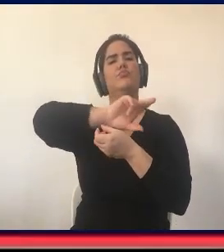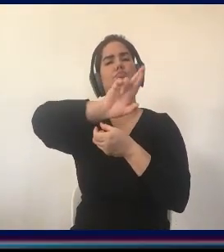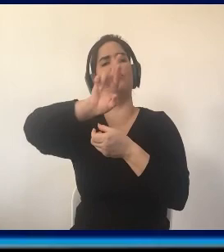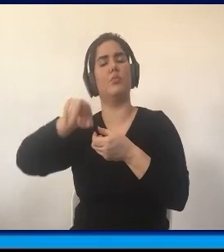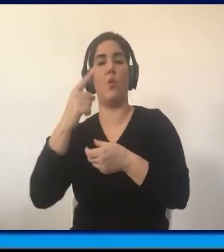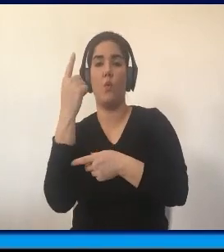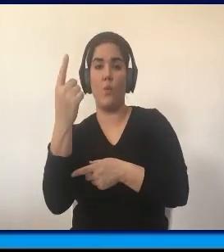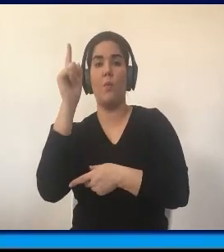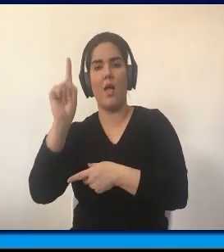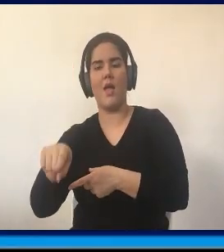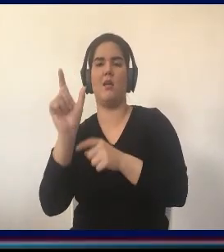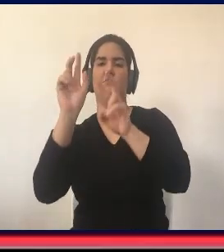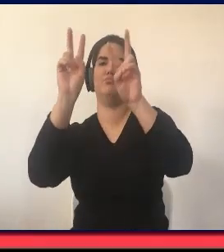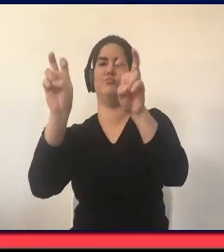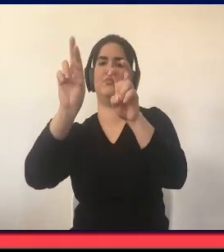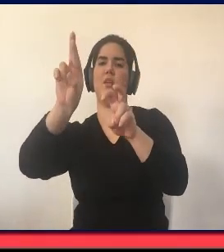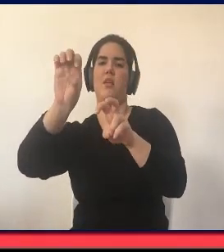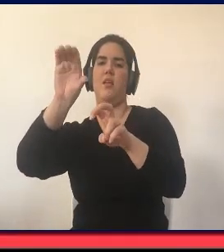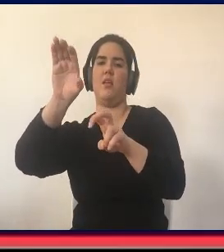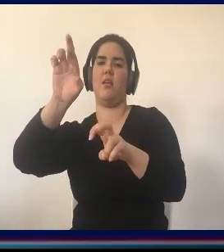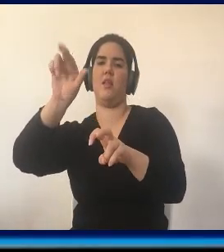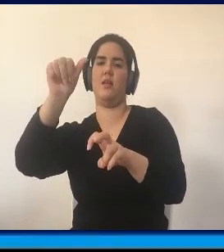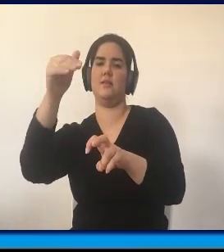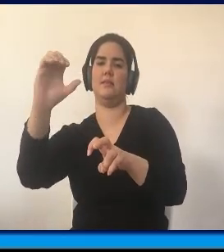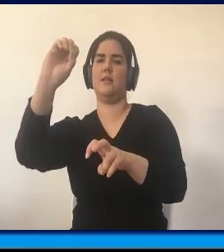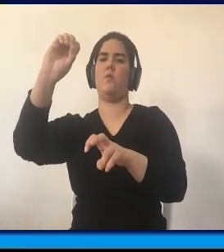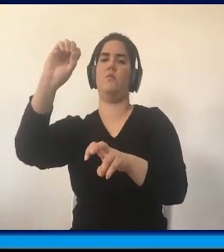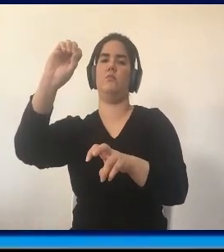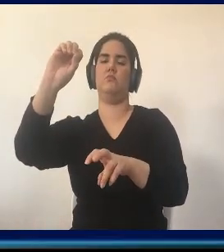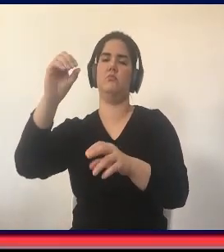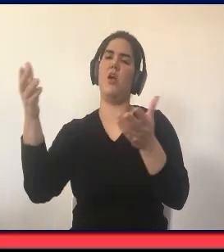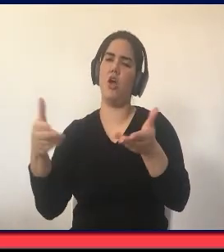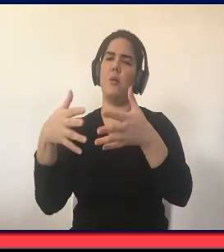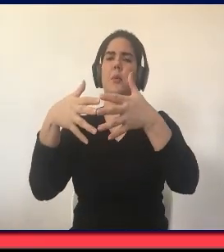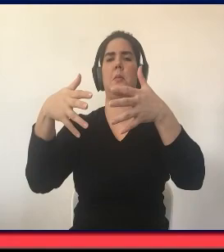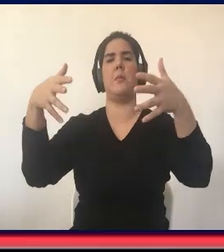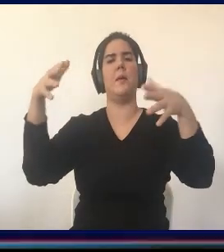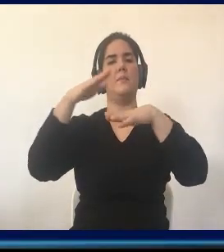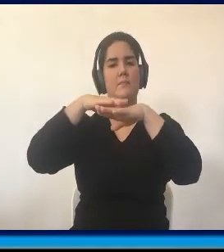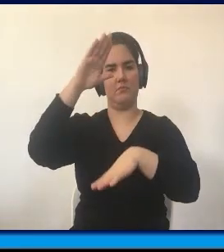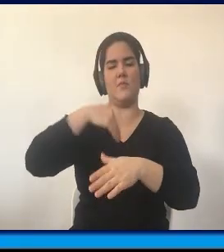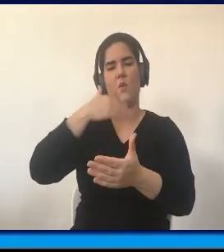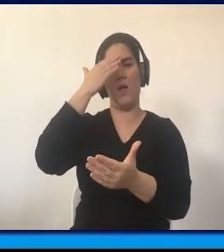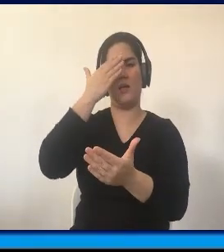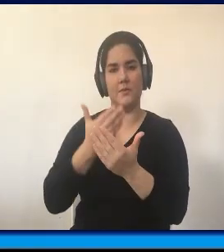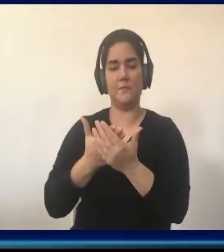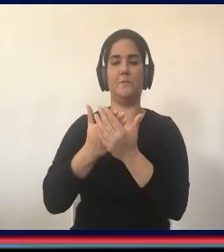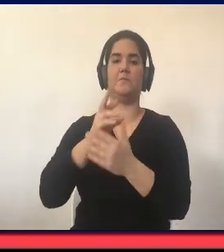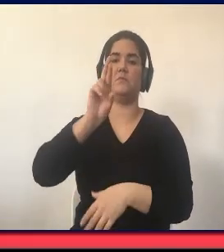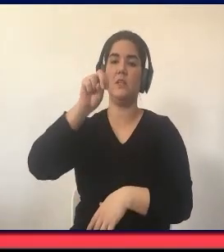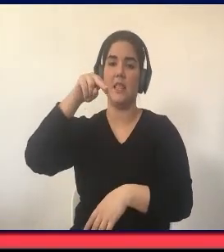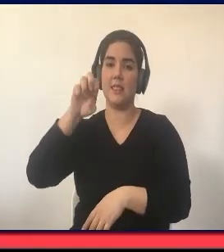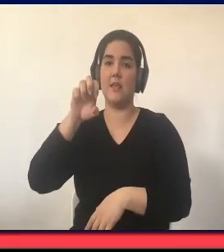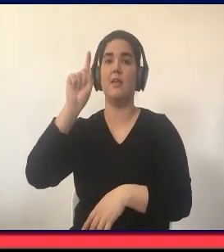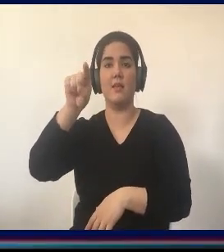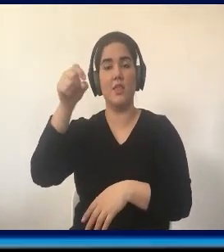nicho específico. Mas assim, está crescendo cada vez mais, eu acredito nisso. E o René com o podcast, que é algo novo, também,